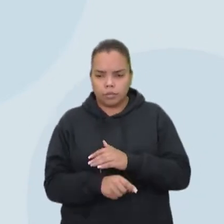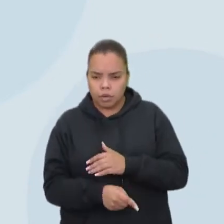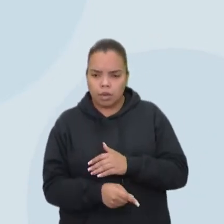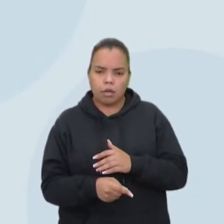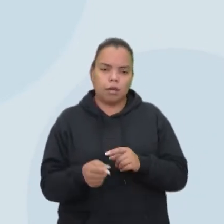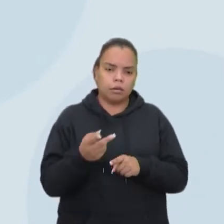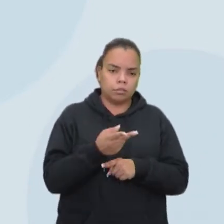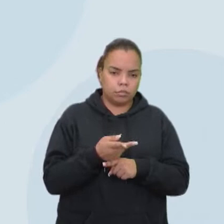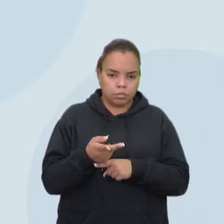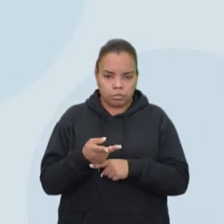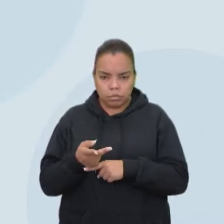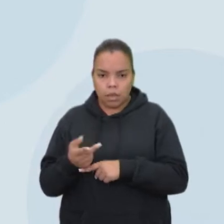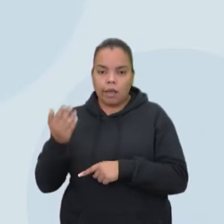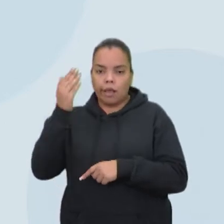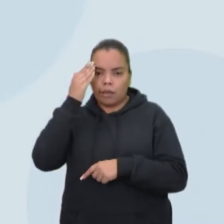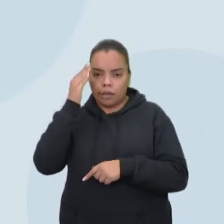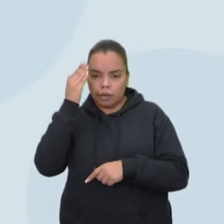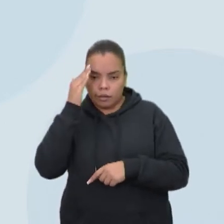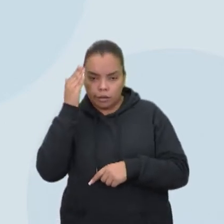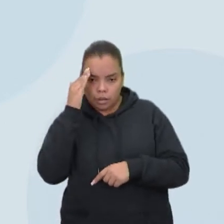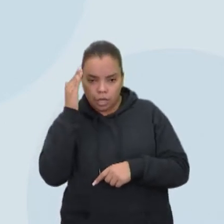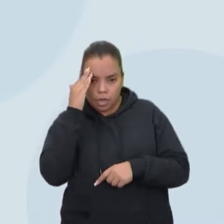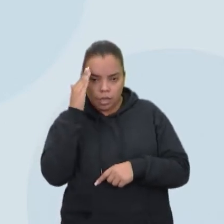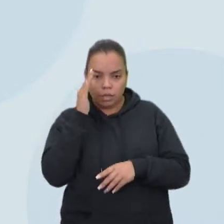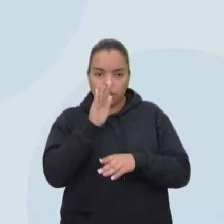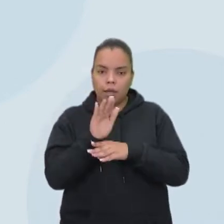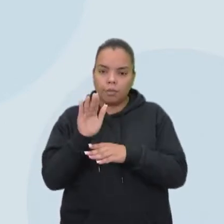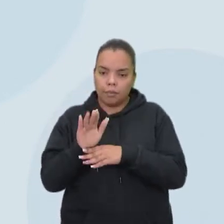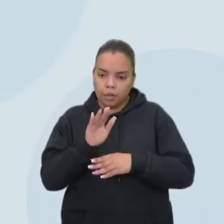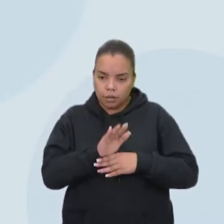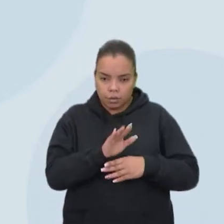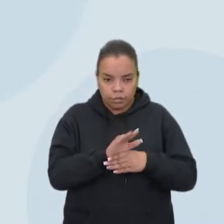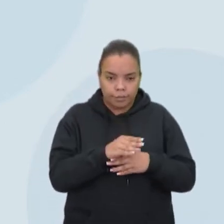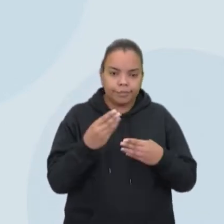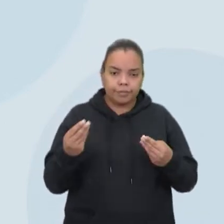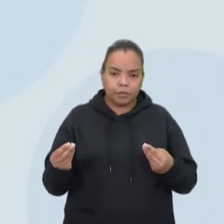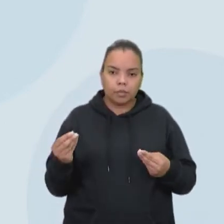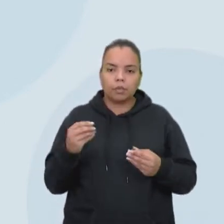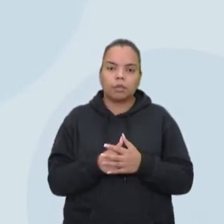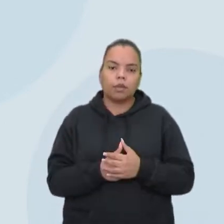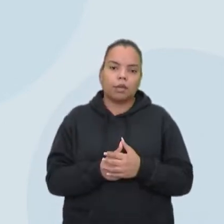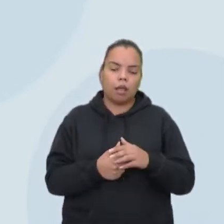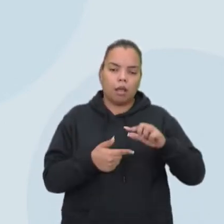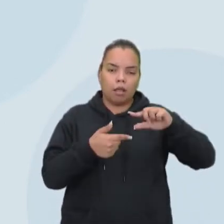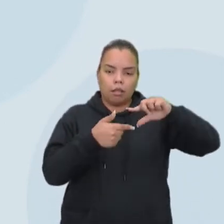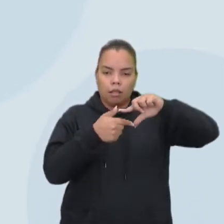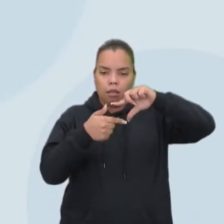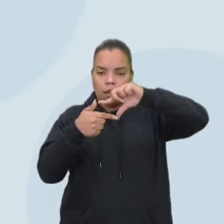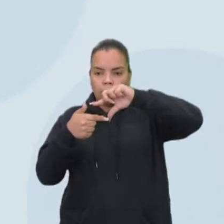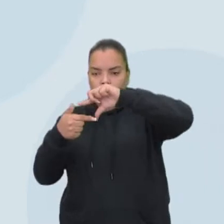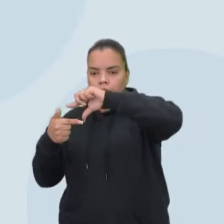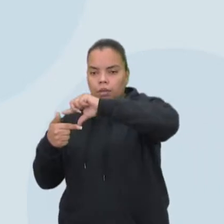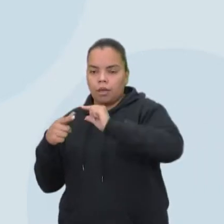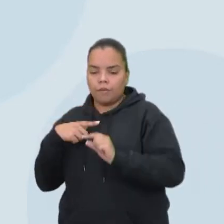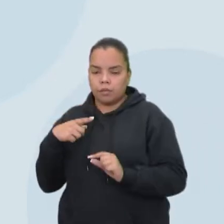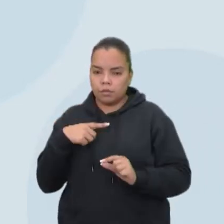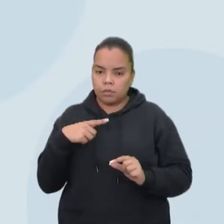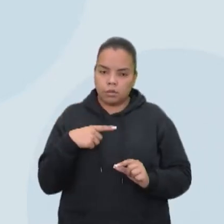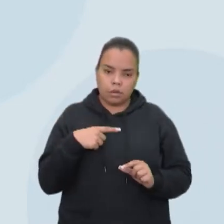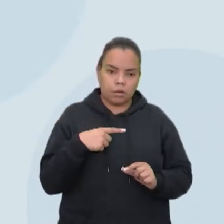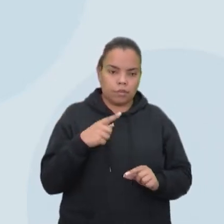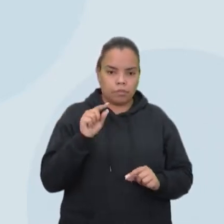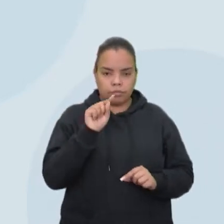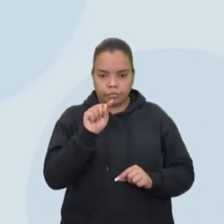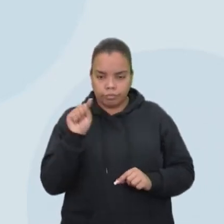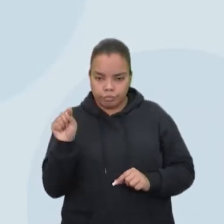são campos ali que você vai, abas, né, que você vai acessando para poder ter informações conforme a